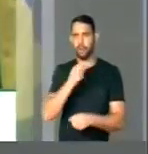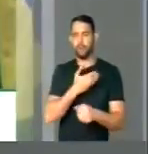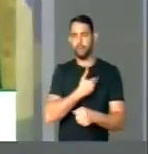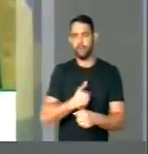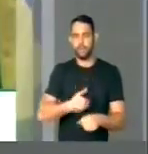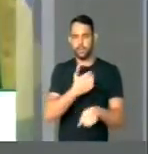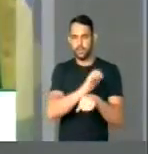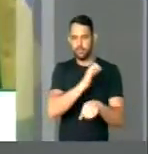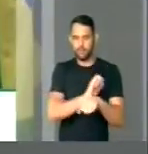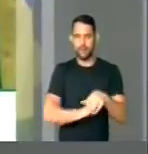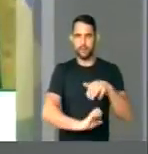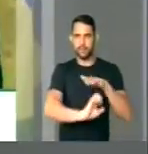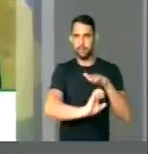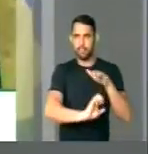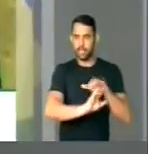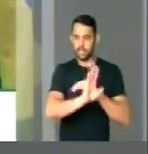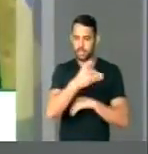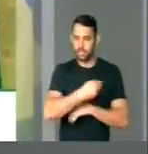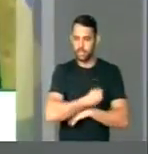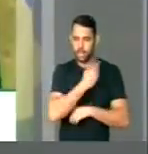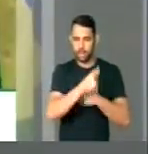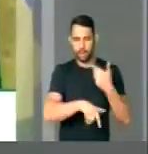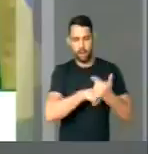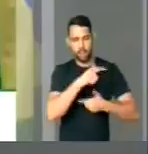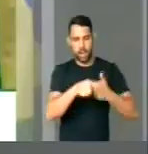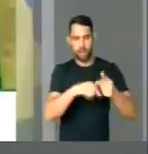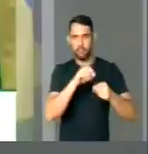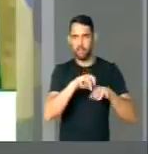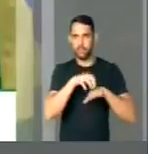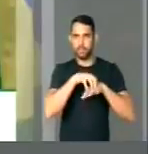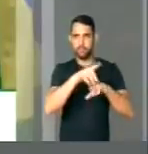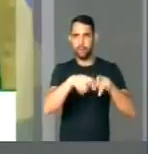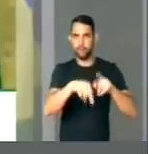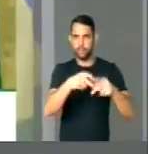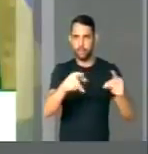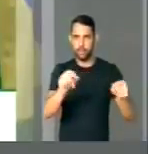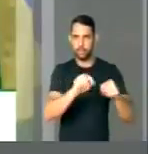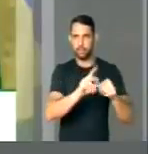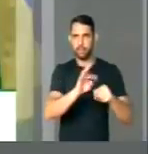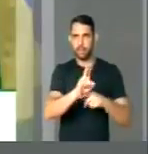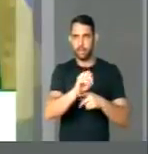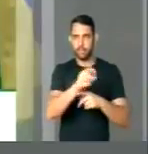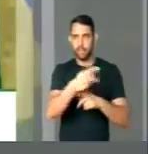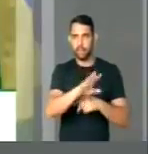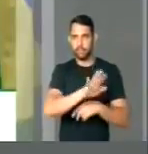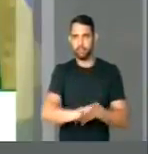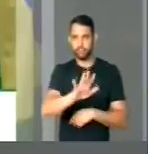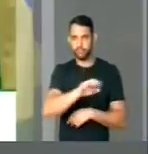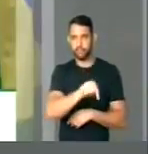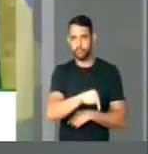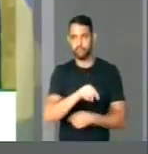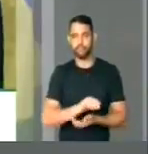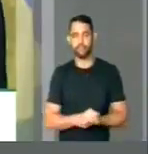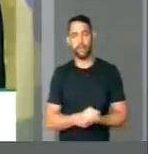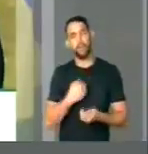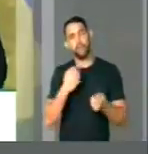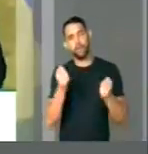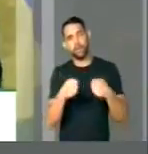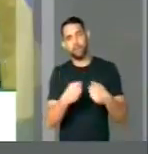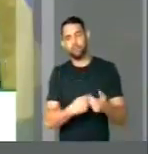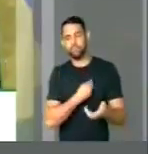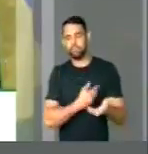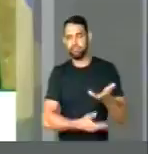estadual as concessionárias que já se utilizam para transporte de carga so Trilhos naquela região podendo